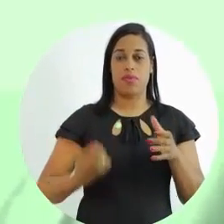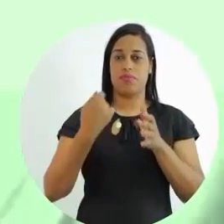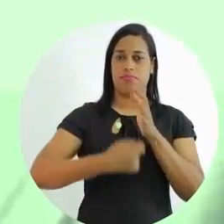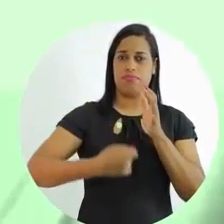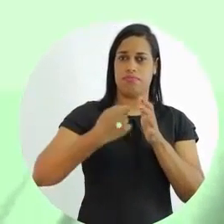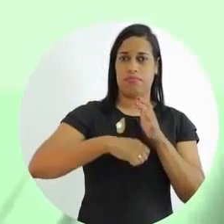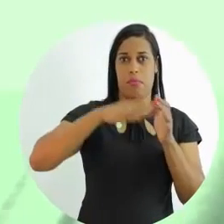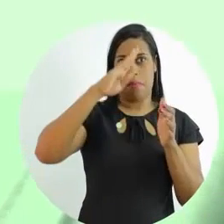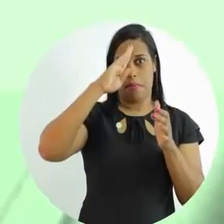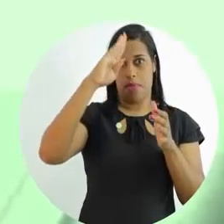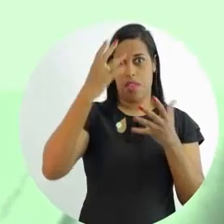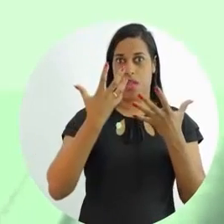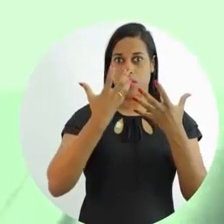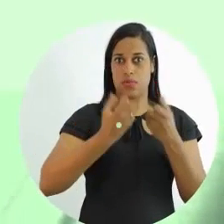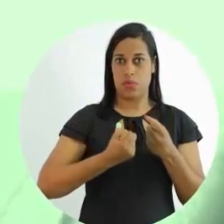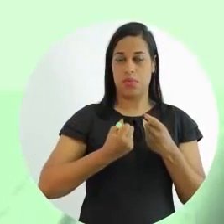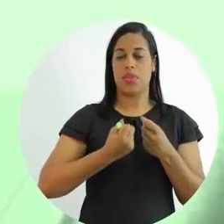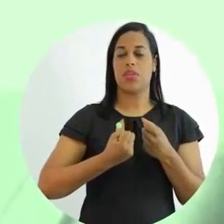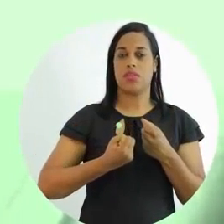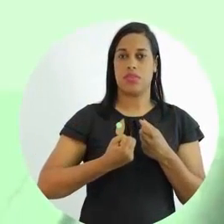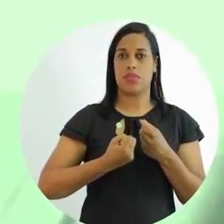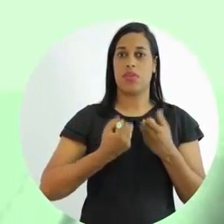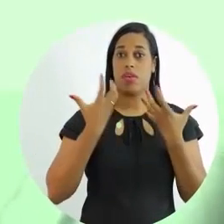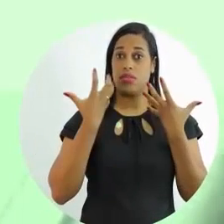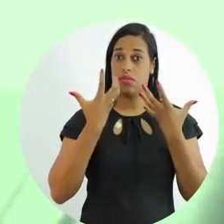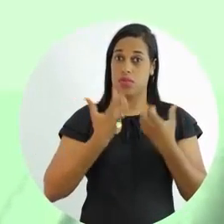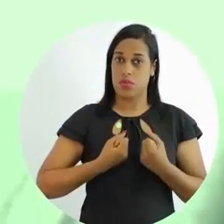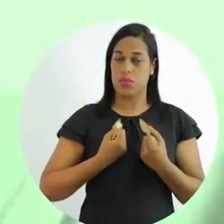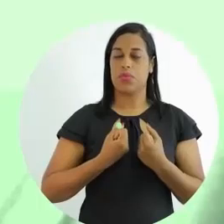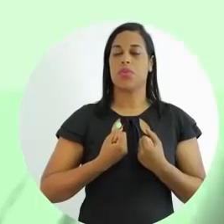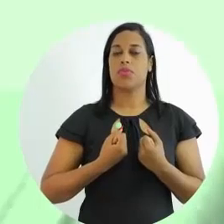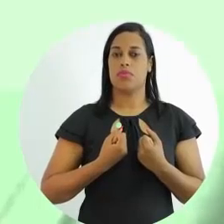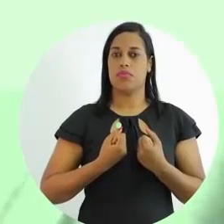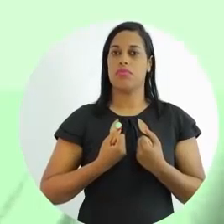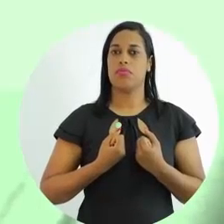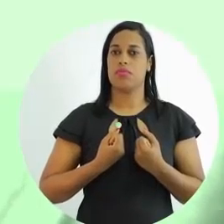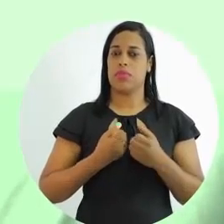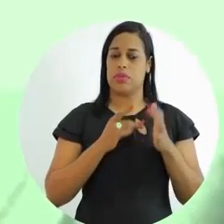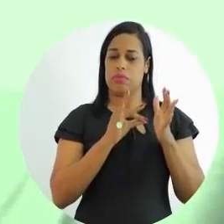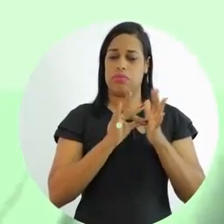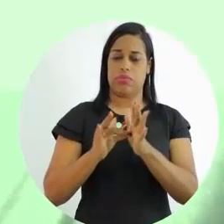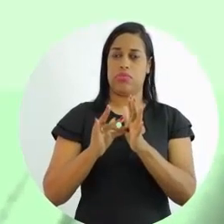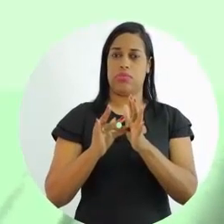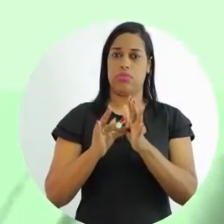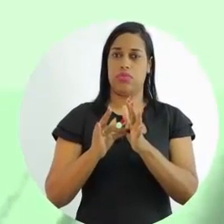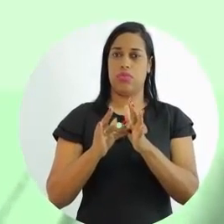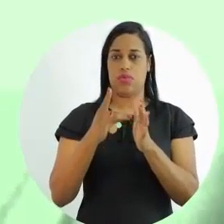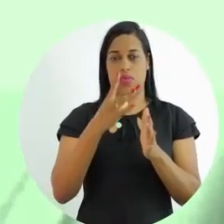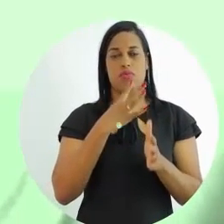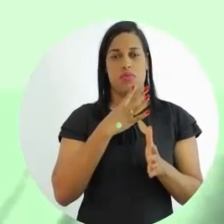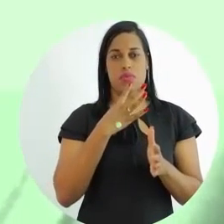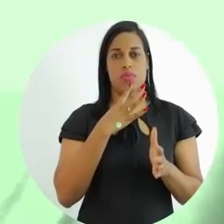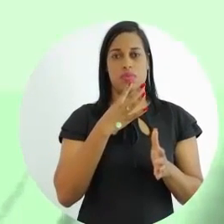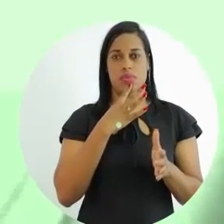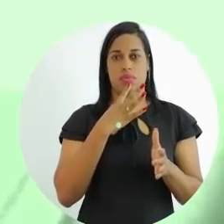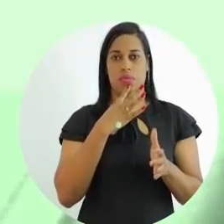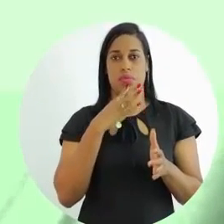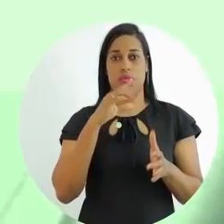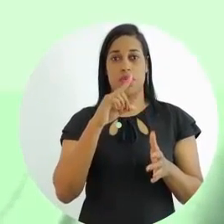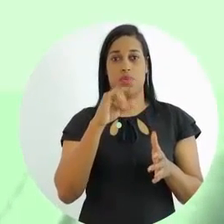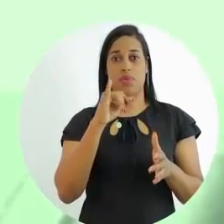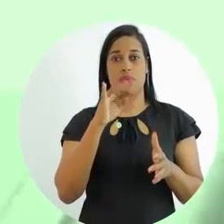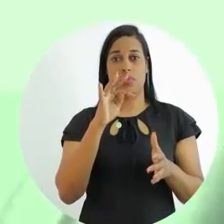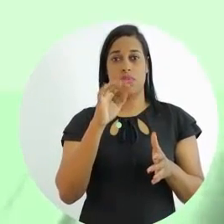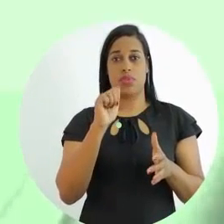militar toma o poder e assume, instalando um novo período que nós conhecemos como o período